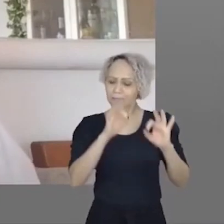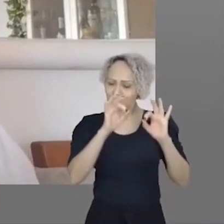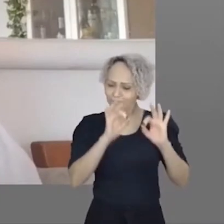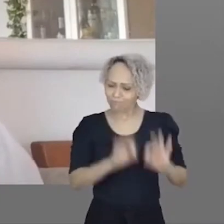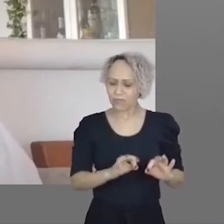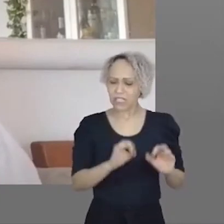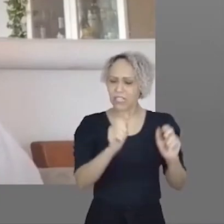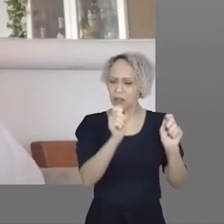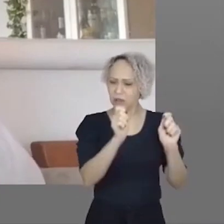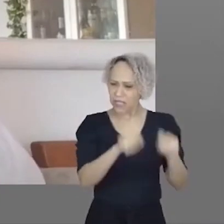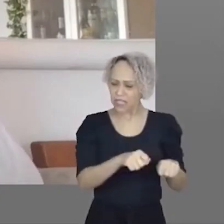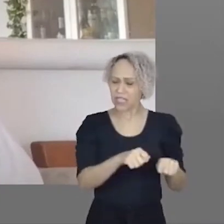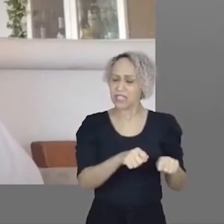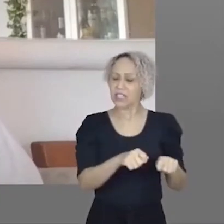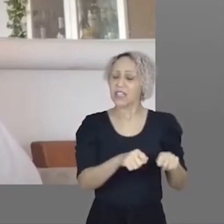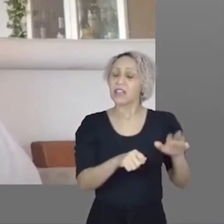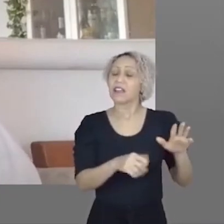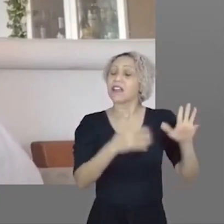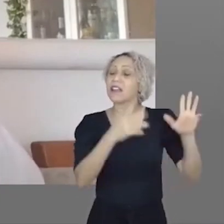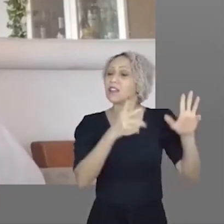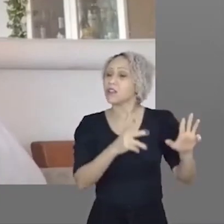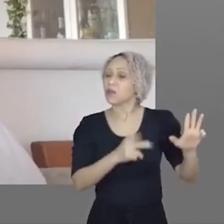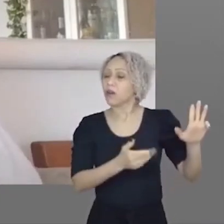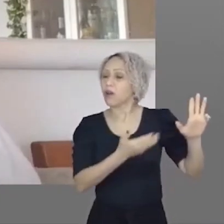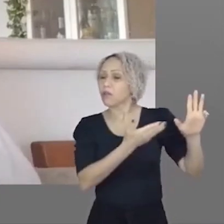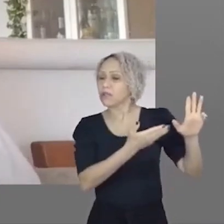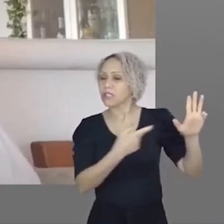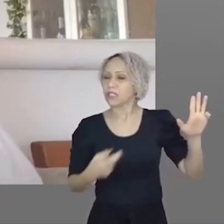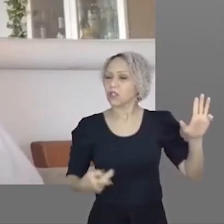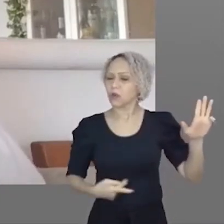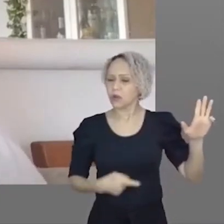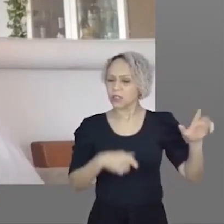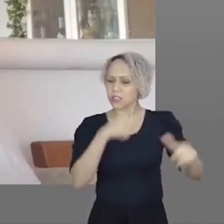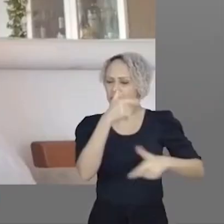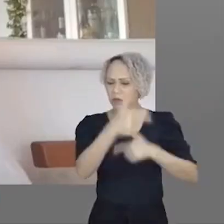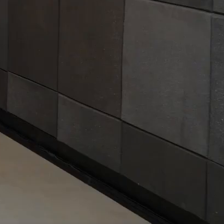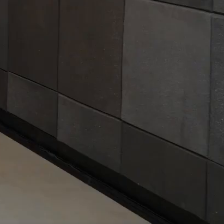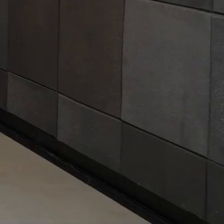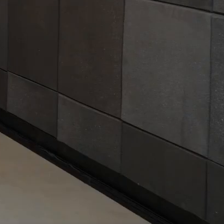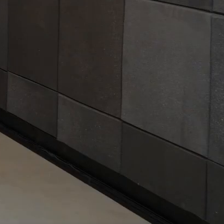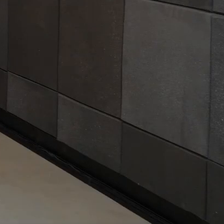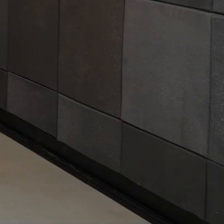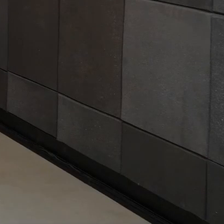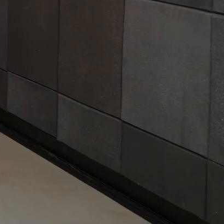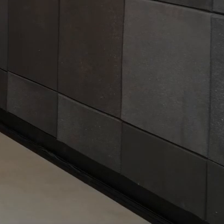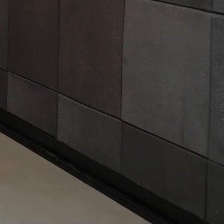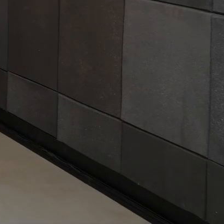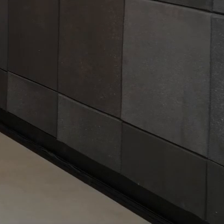competência, reconstruir a vida das pessoas e o nosso país.